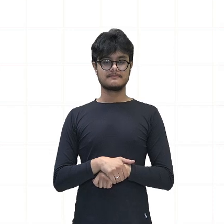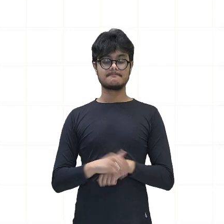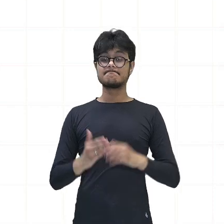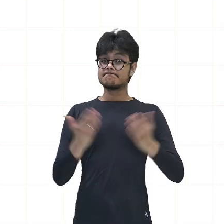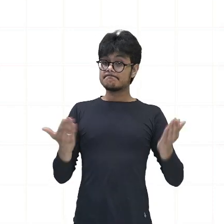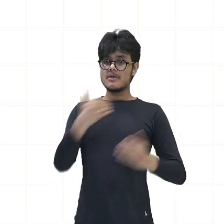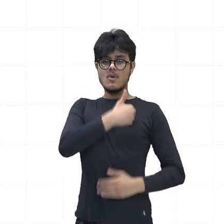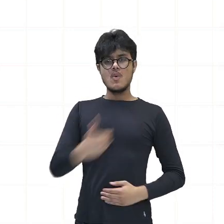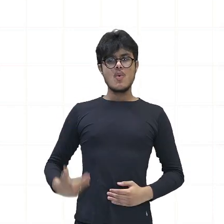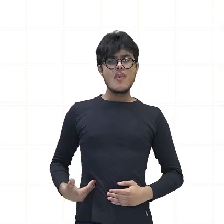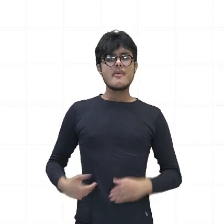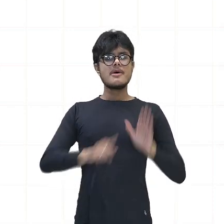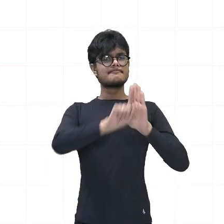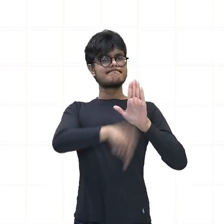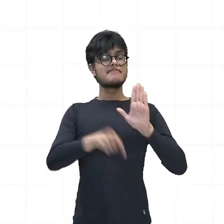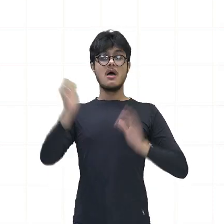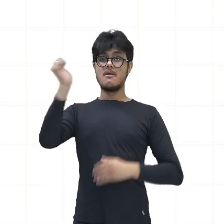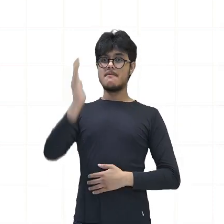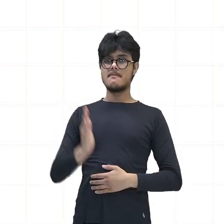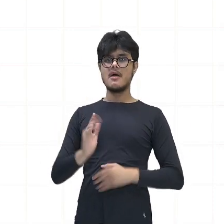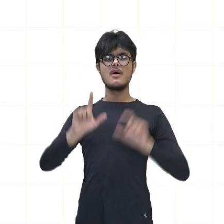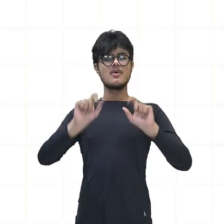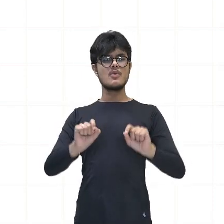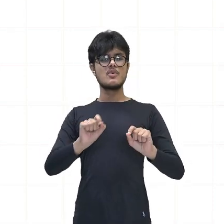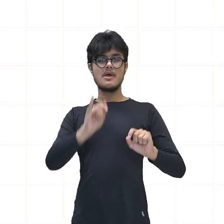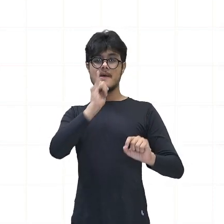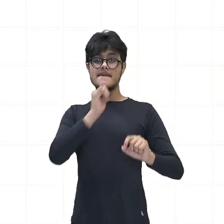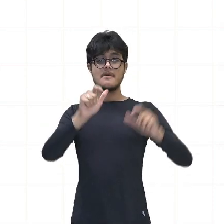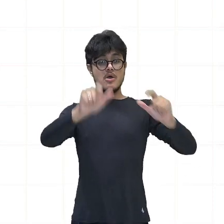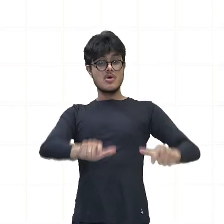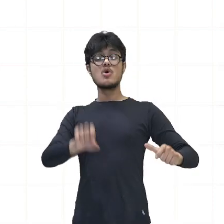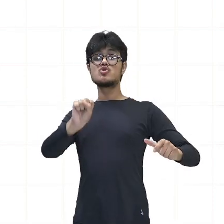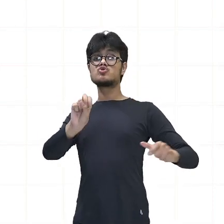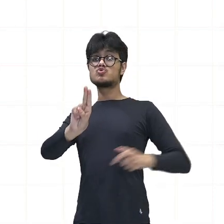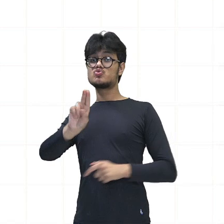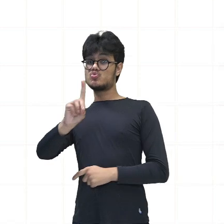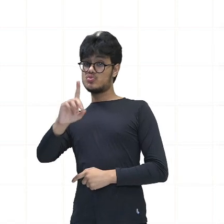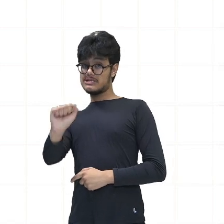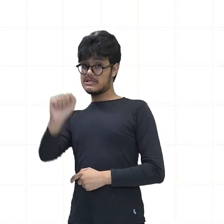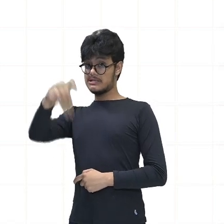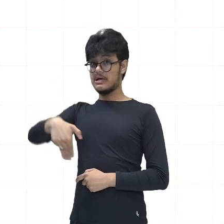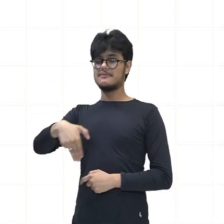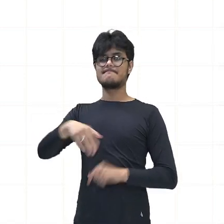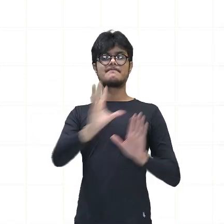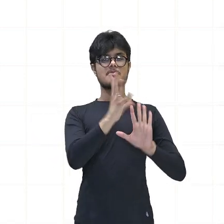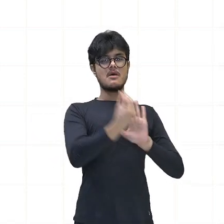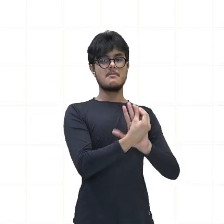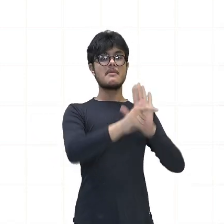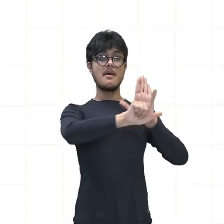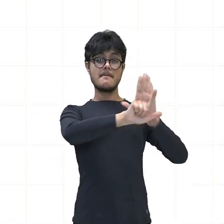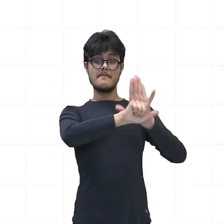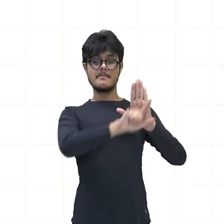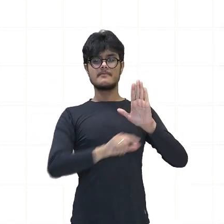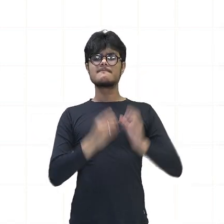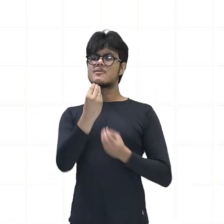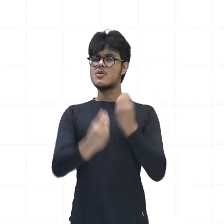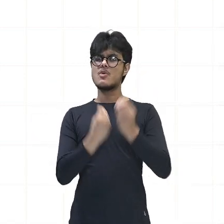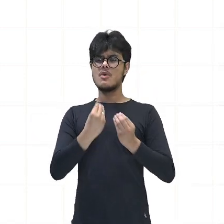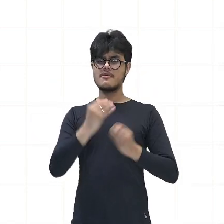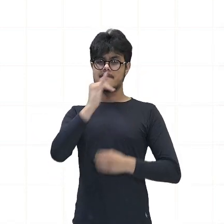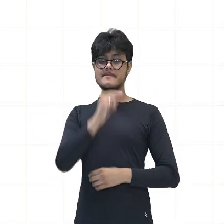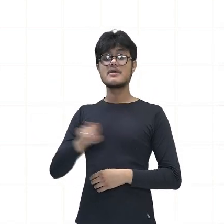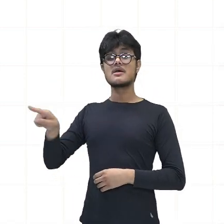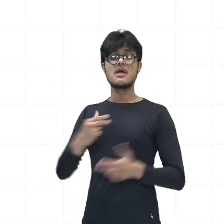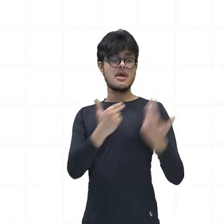o governo brasileiro criou a Superintendência de Desenvolvimento da Amazônia Legal, a SUDAM. Então, ela